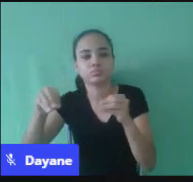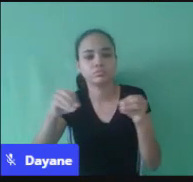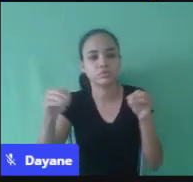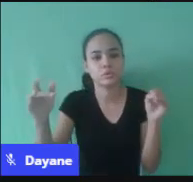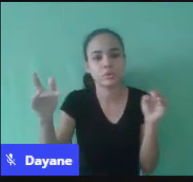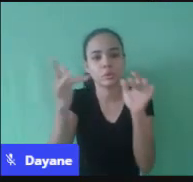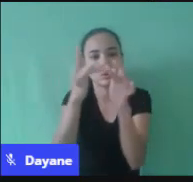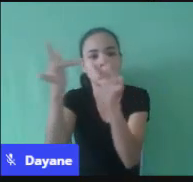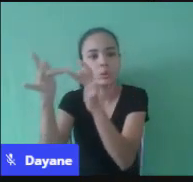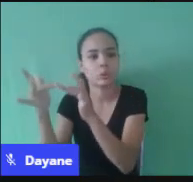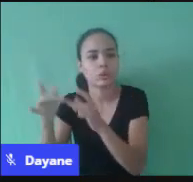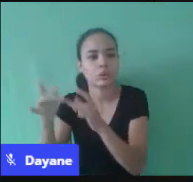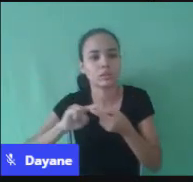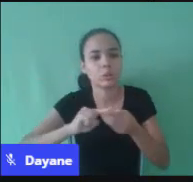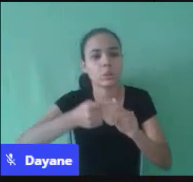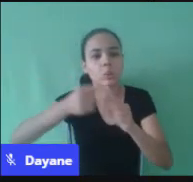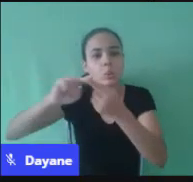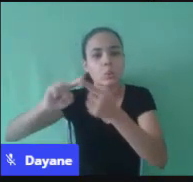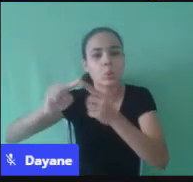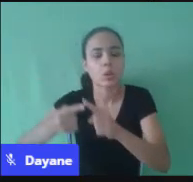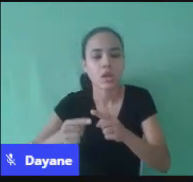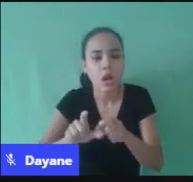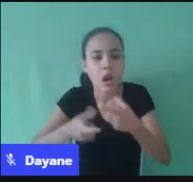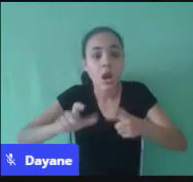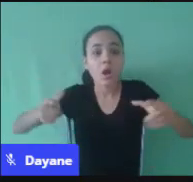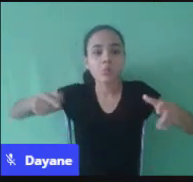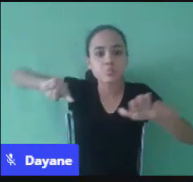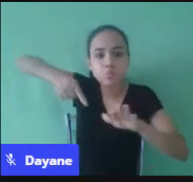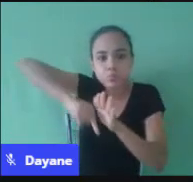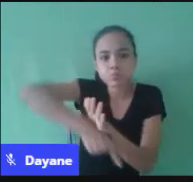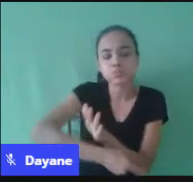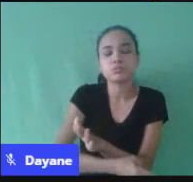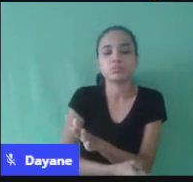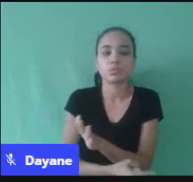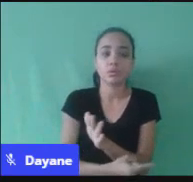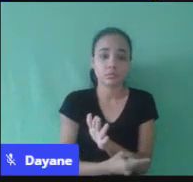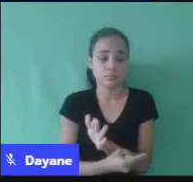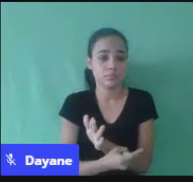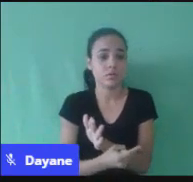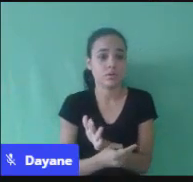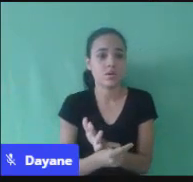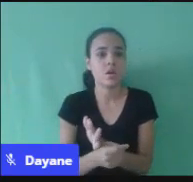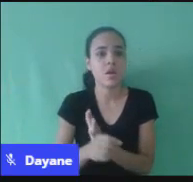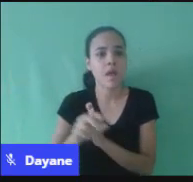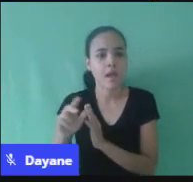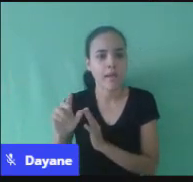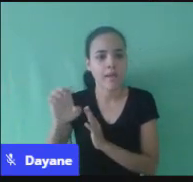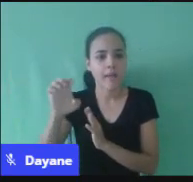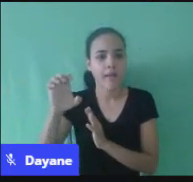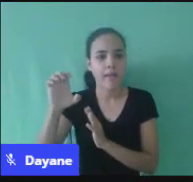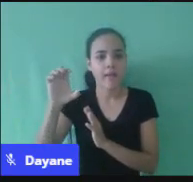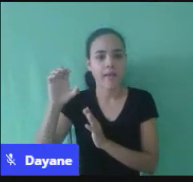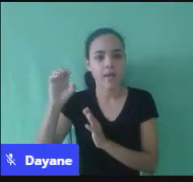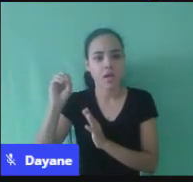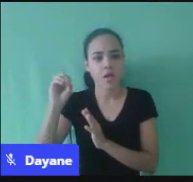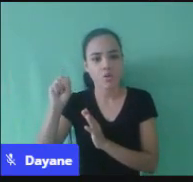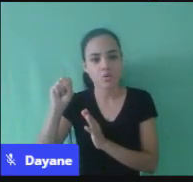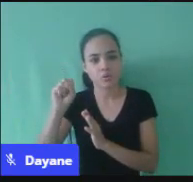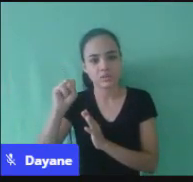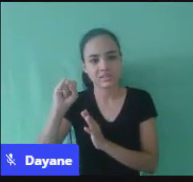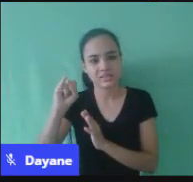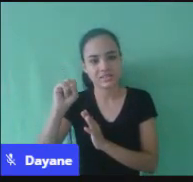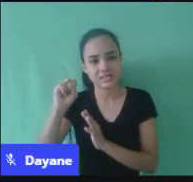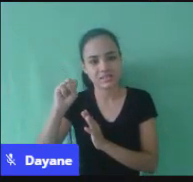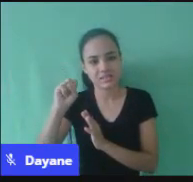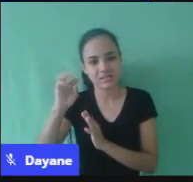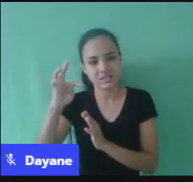e profundo. É um ecossistema mais aberto e criativo. Podemos ensinar e